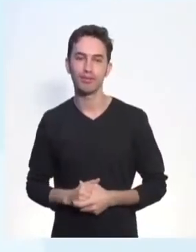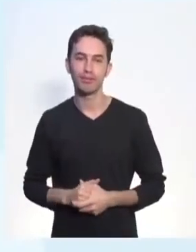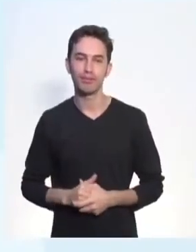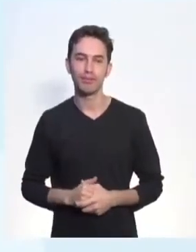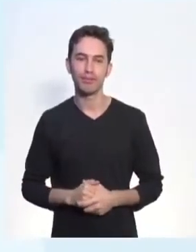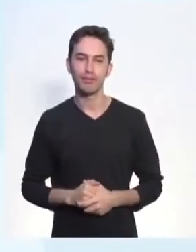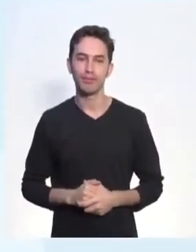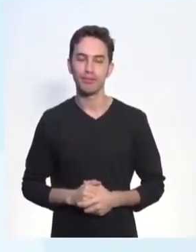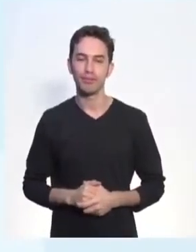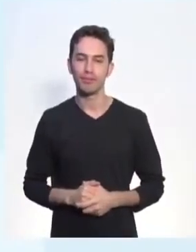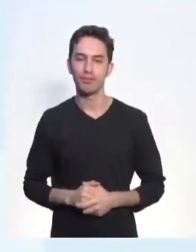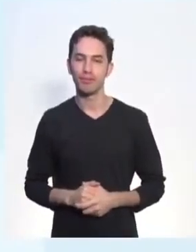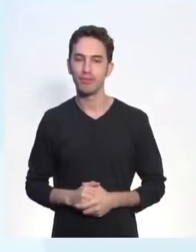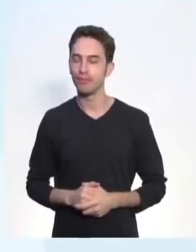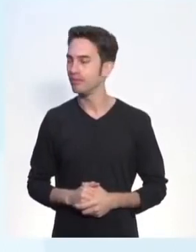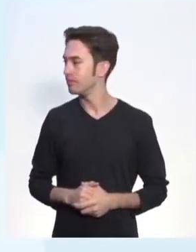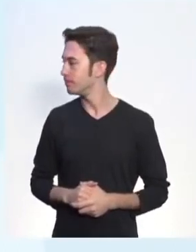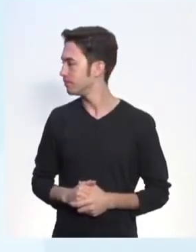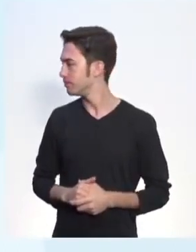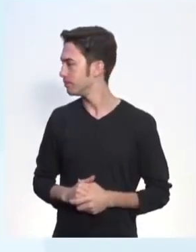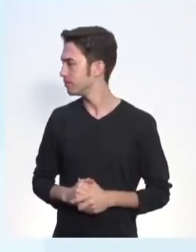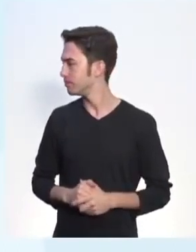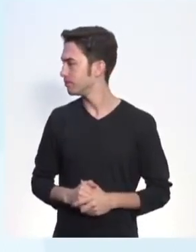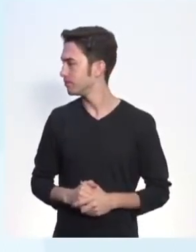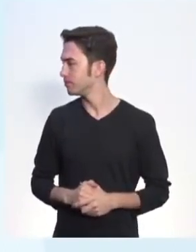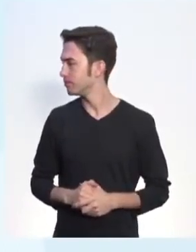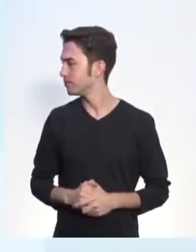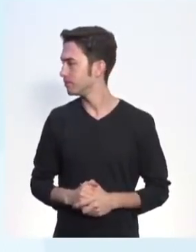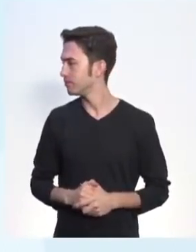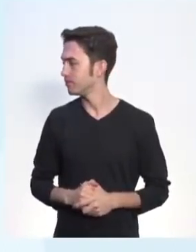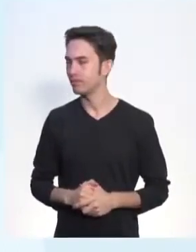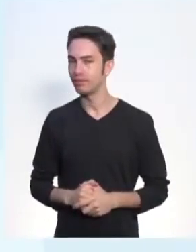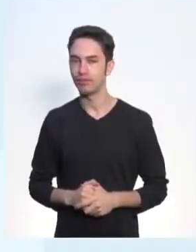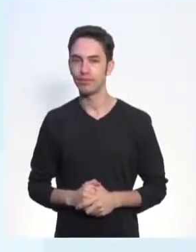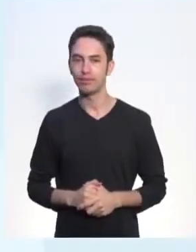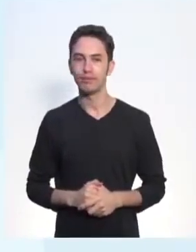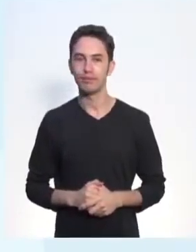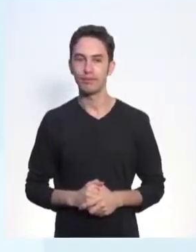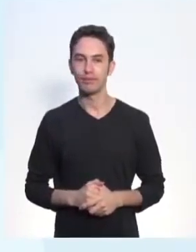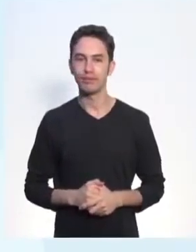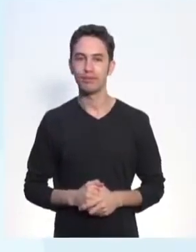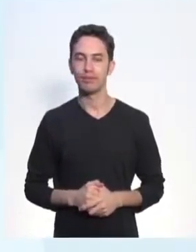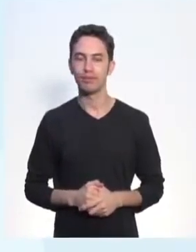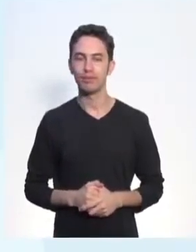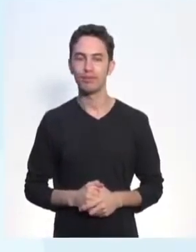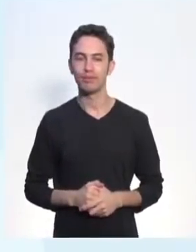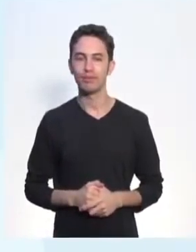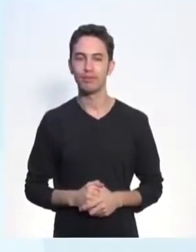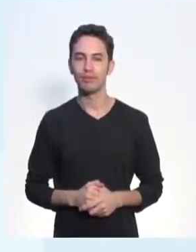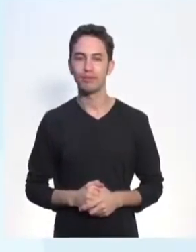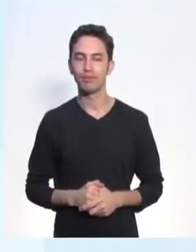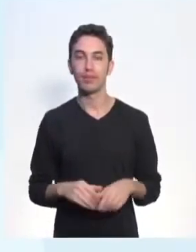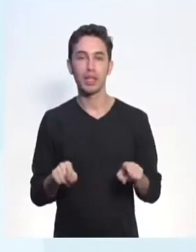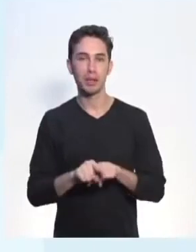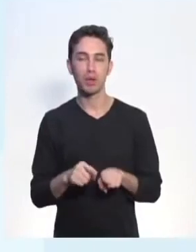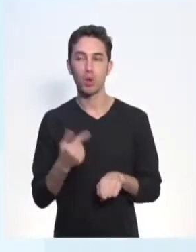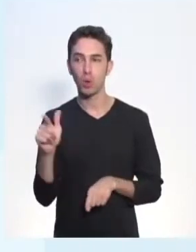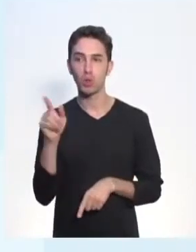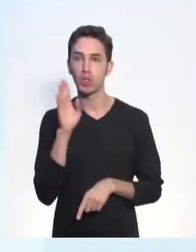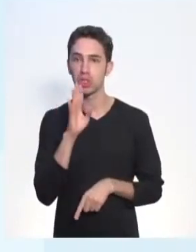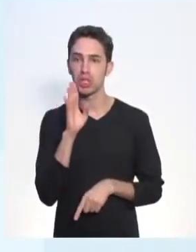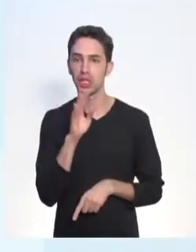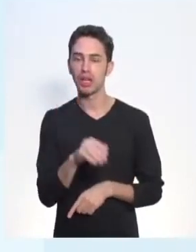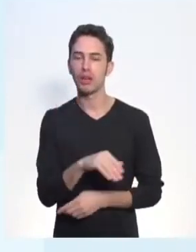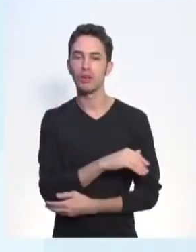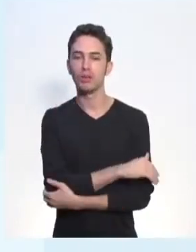na praia. Ó, nós já escolhemos o título, possível, hein? né? Isso, Mas ó. tem um aqui bem legal também, ó. O título